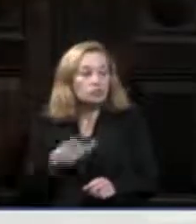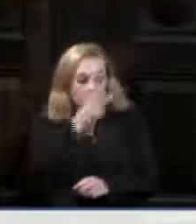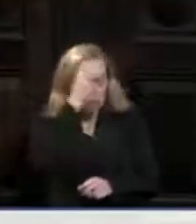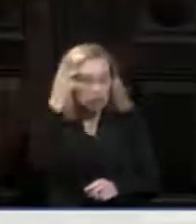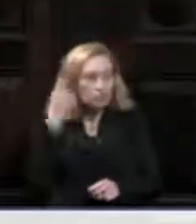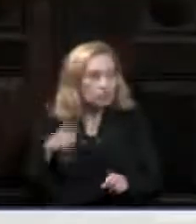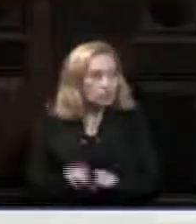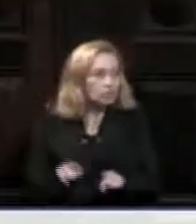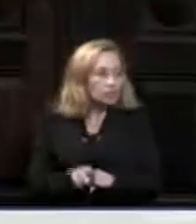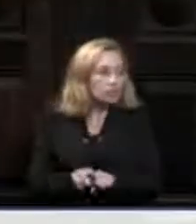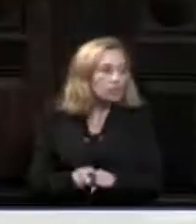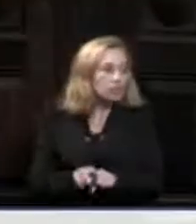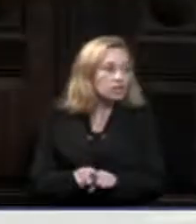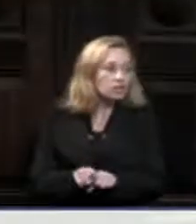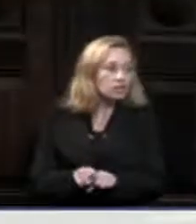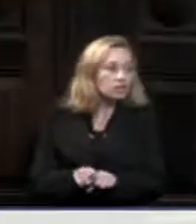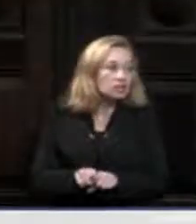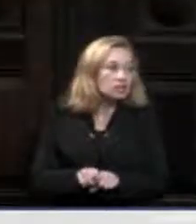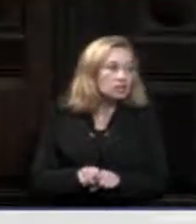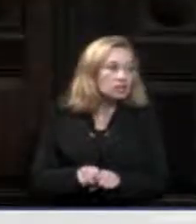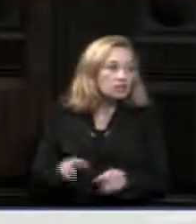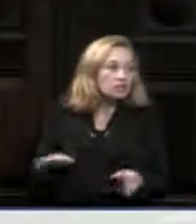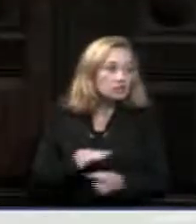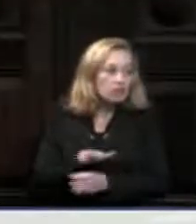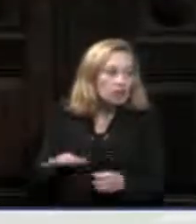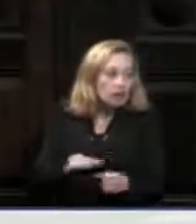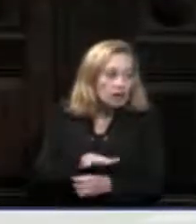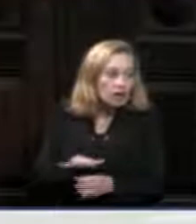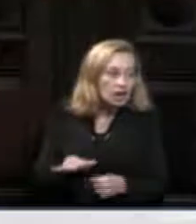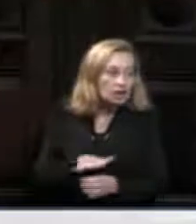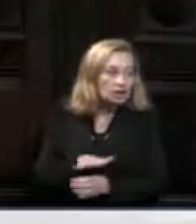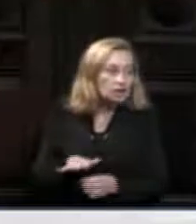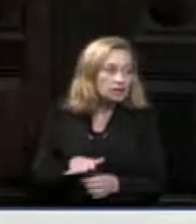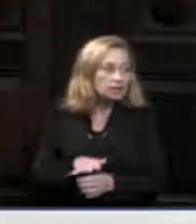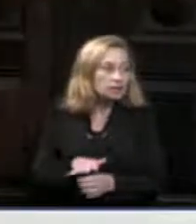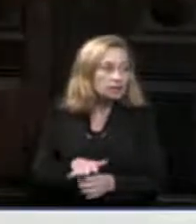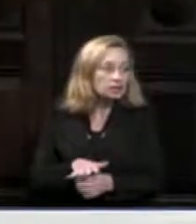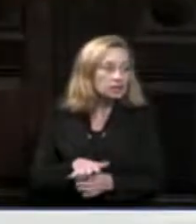por ser área de ocupação consolidada,